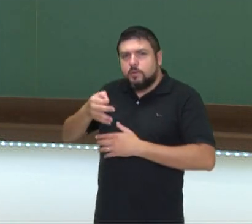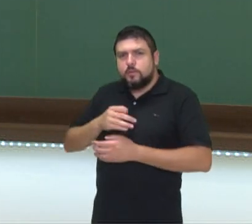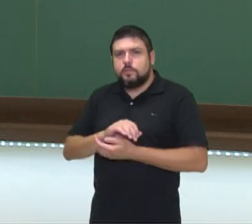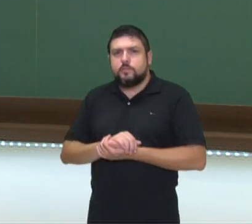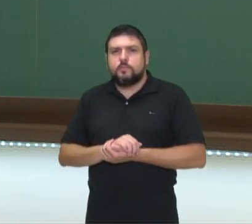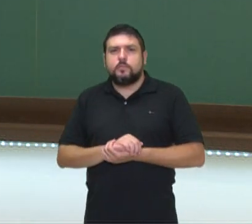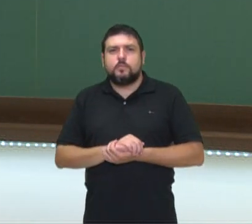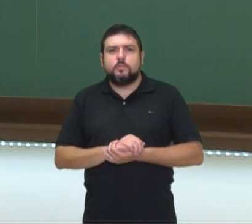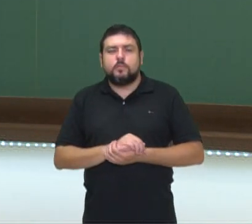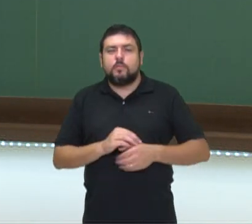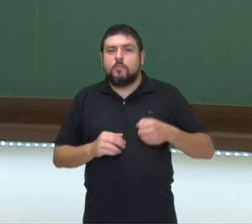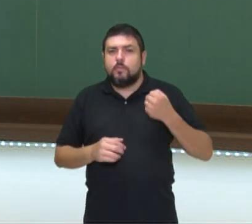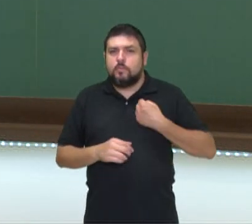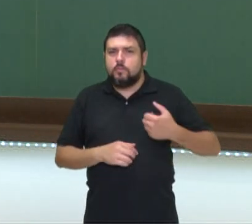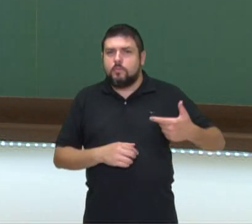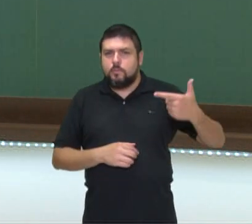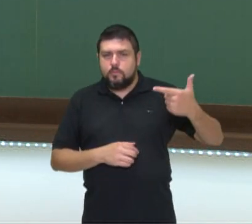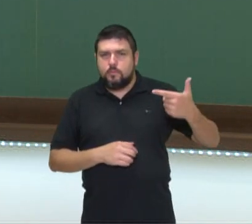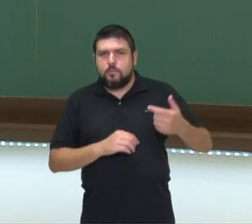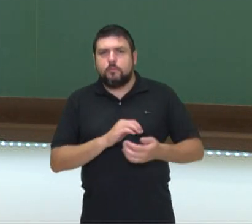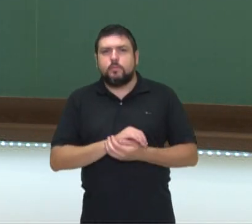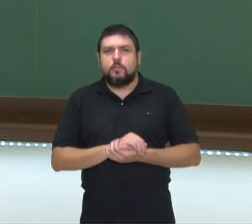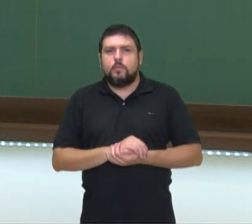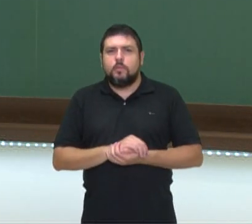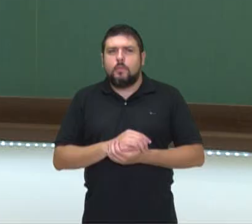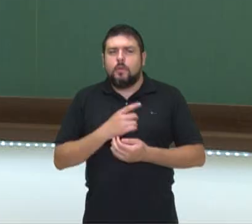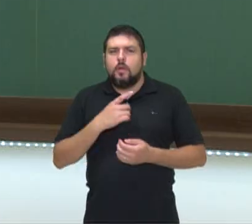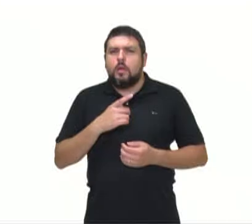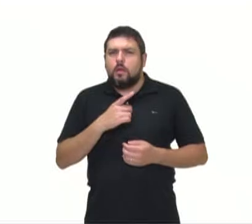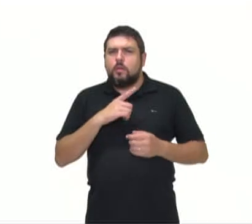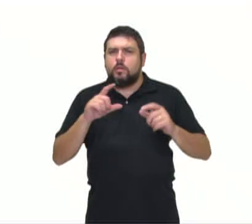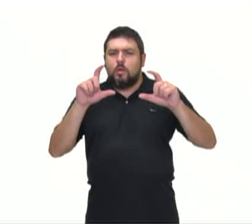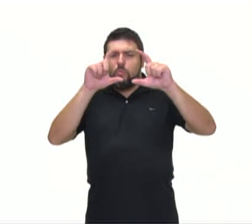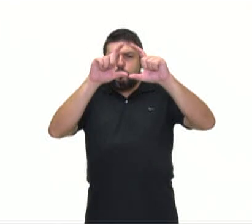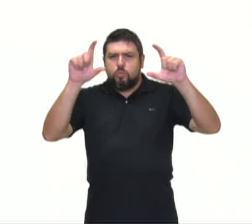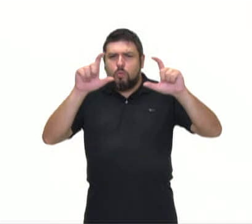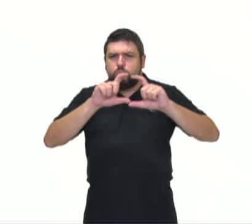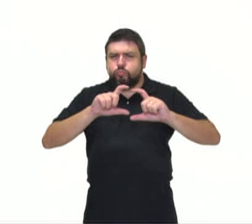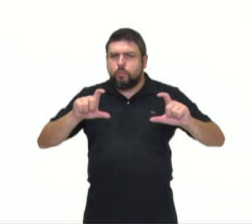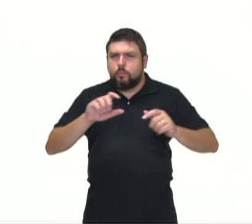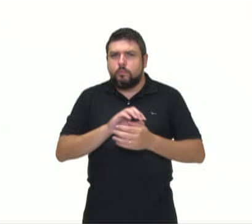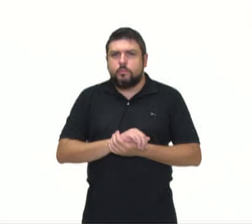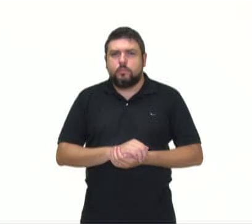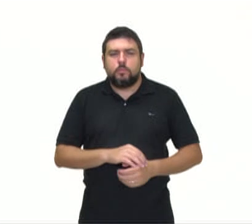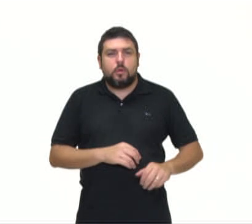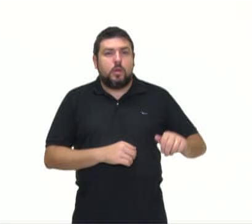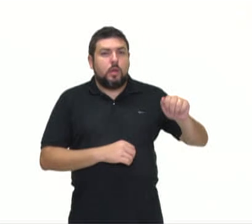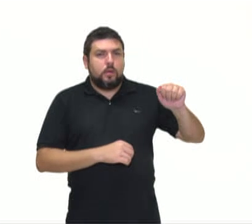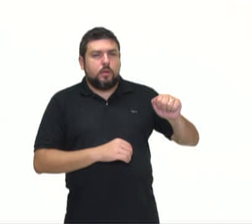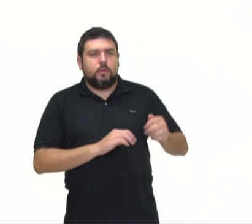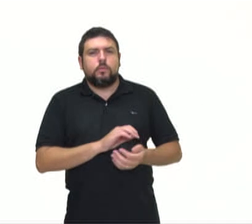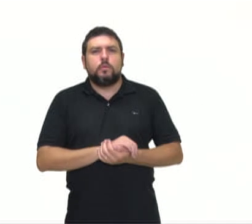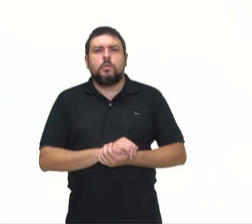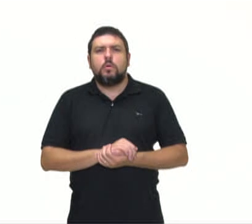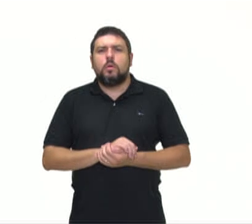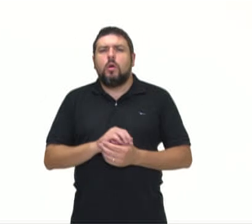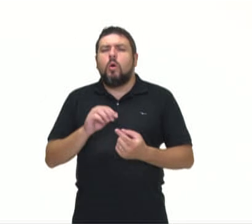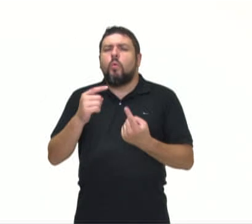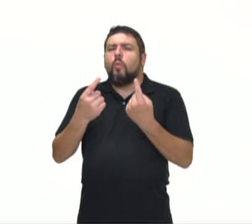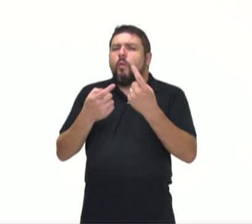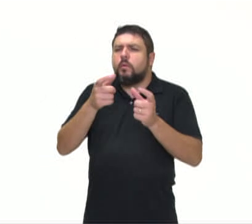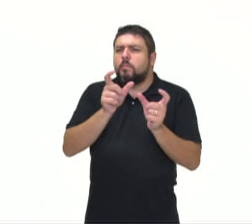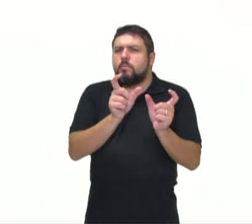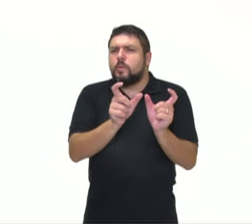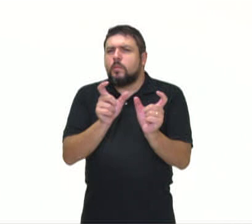vamos ao exercício número 2. Temos aqui 2 trechos, e sobre esses 2 trechos, letra A. Quais são os termos usados